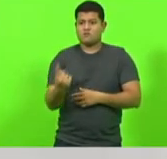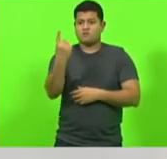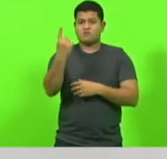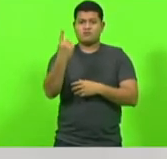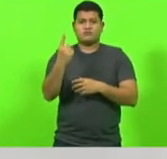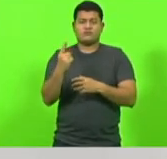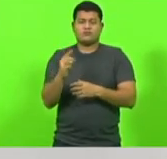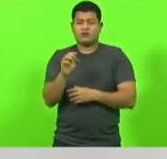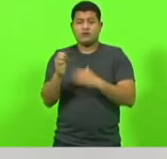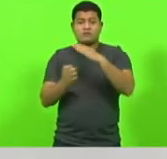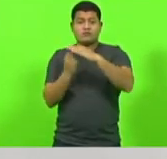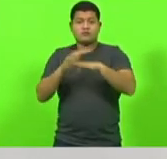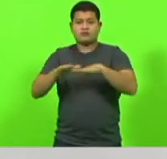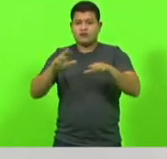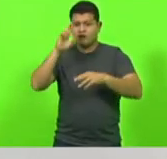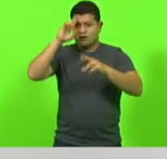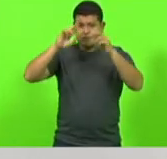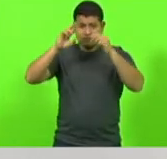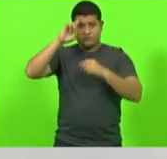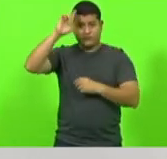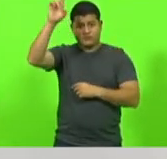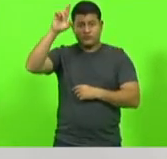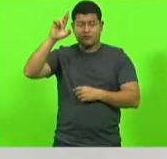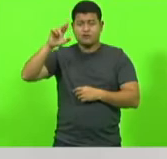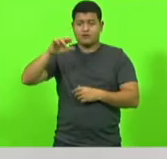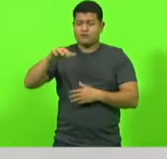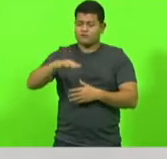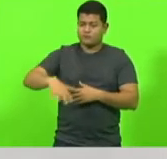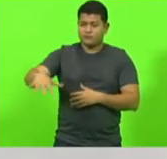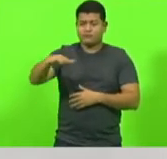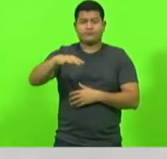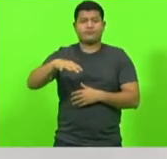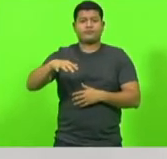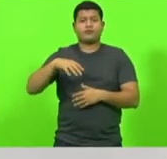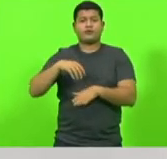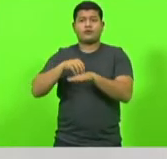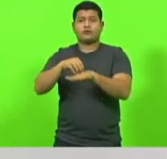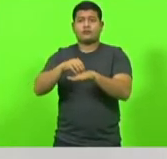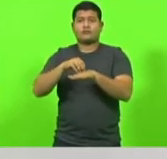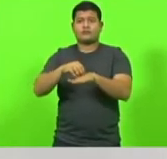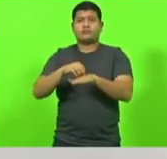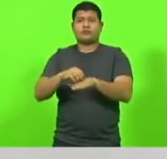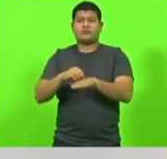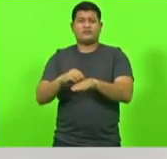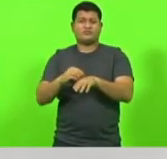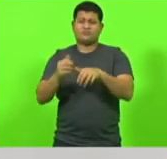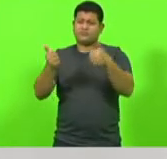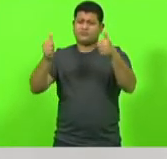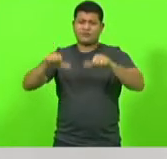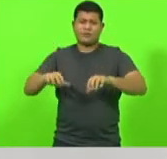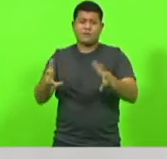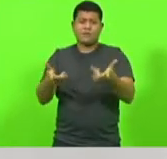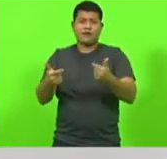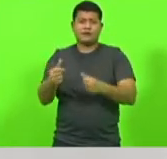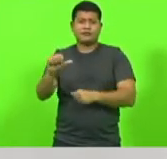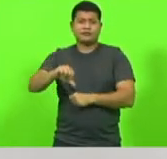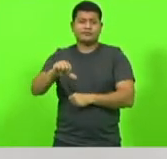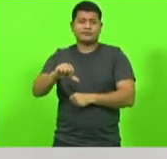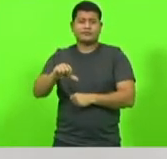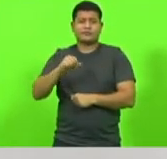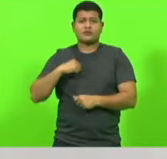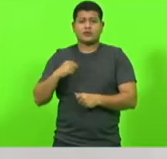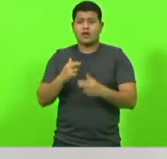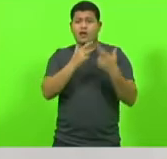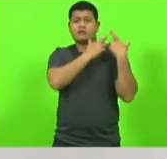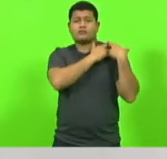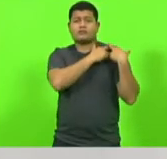intermunicipal em Santa Catarina, que são as responsáveis por um transporte, muitas vezes, de péssima qualidade, que são as responsáveis por